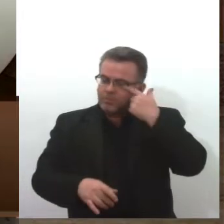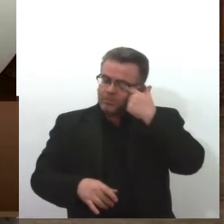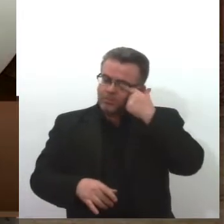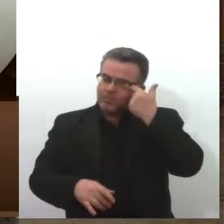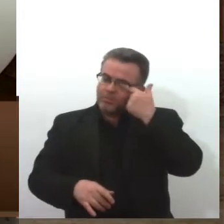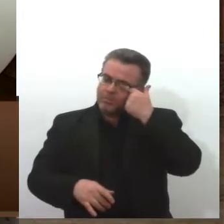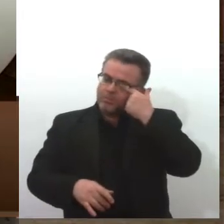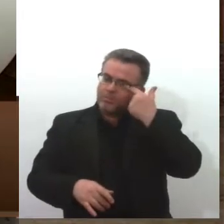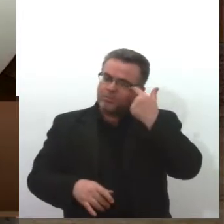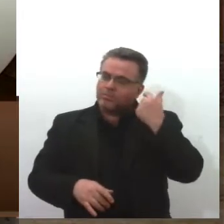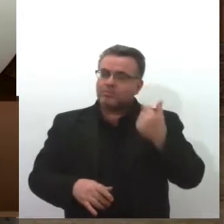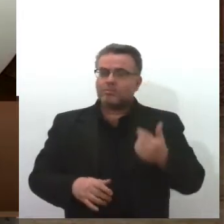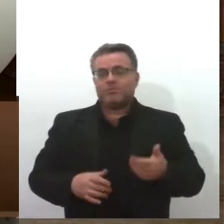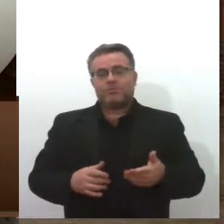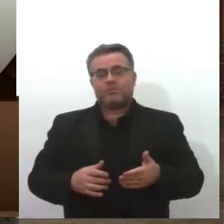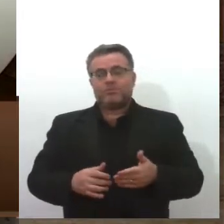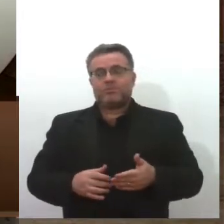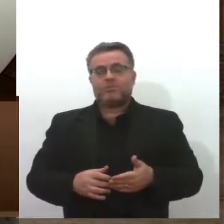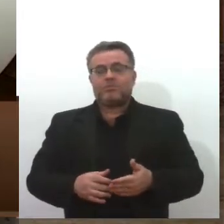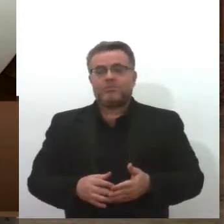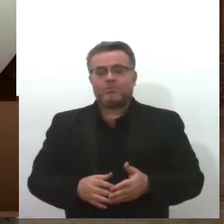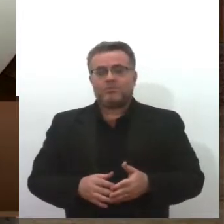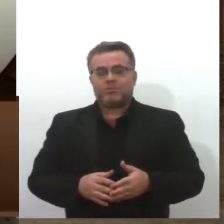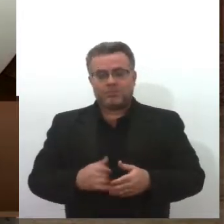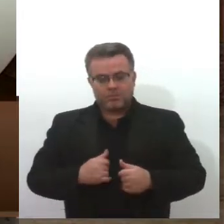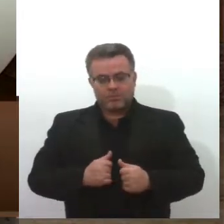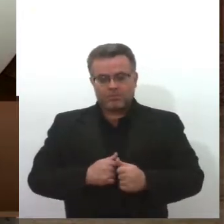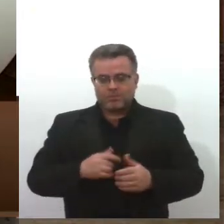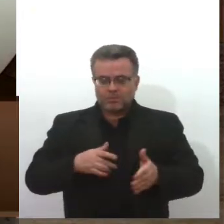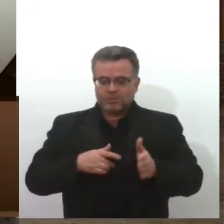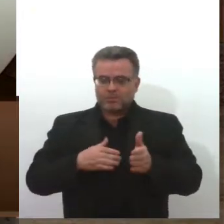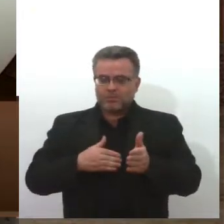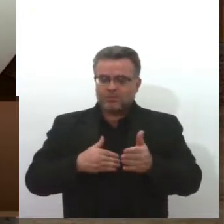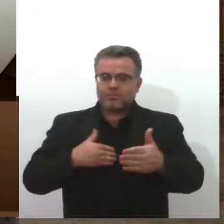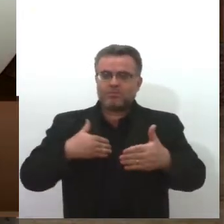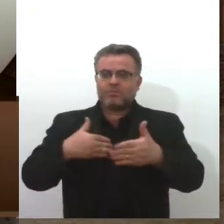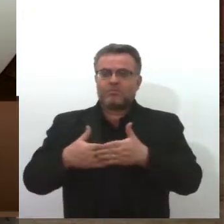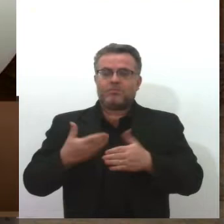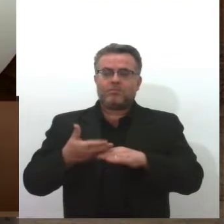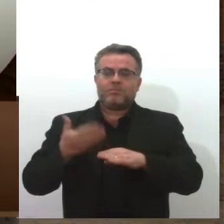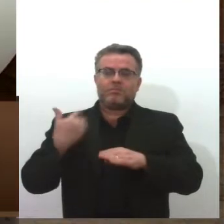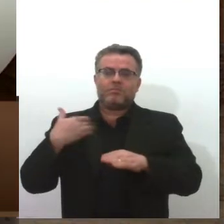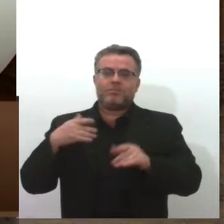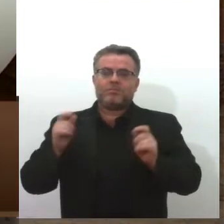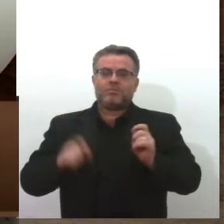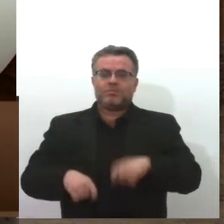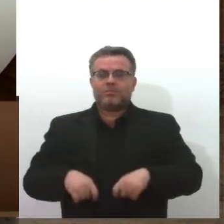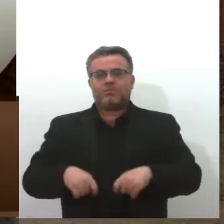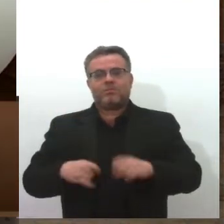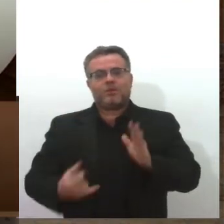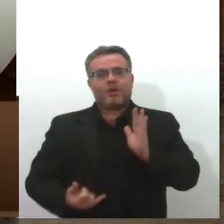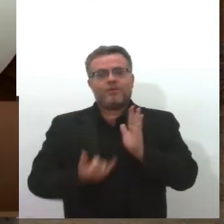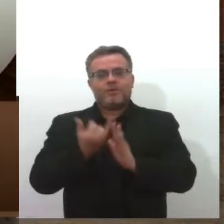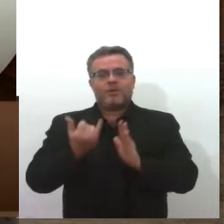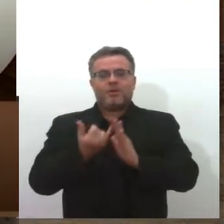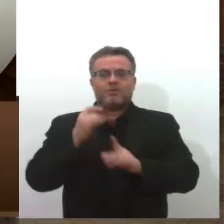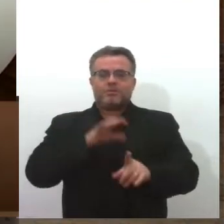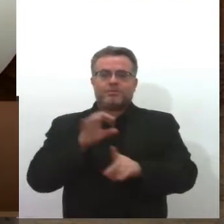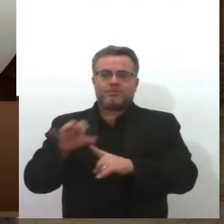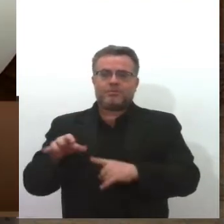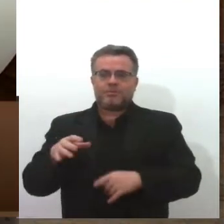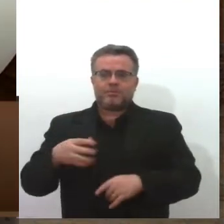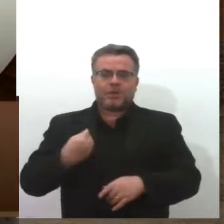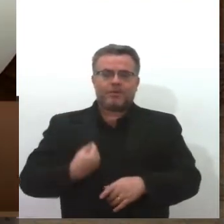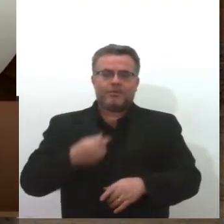Breno, eu queria que a gente tem falado aí esses dias, você tem acompanhado, sobre os impactos da inflação na renda do consumidor, na vida do consumidor como um